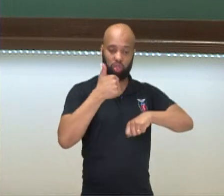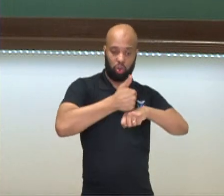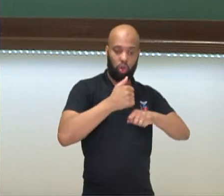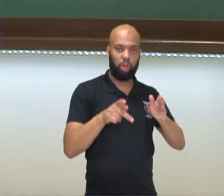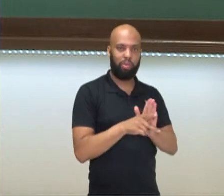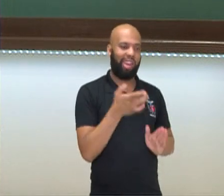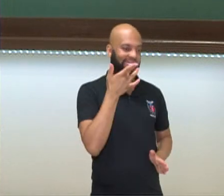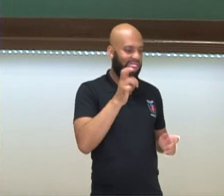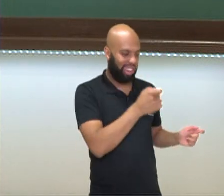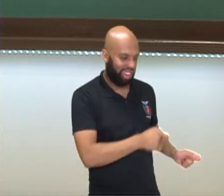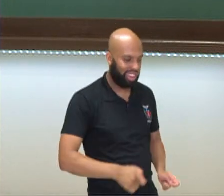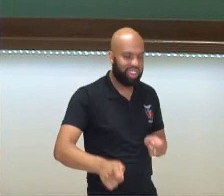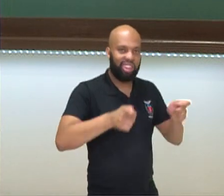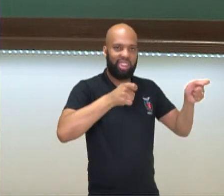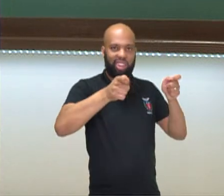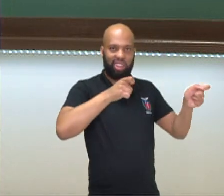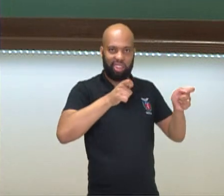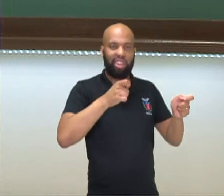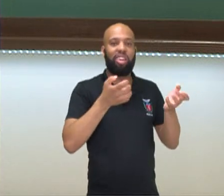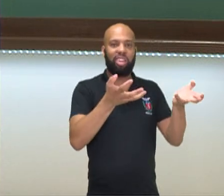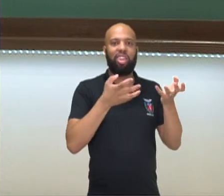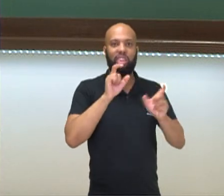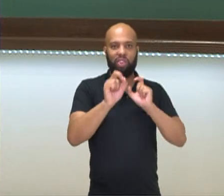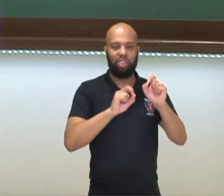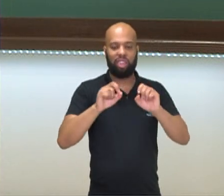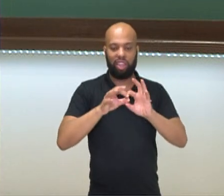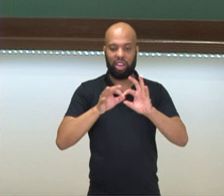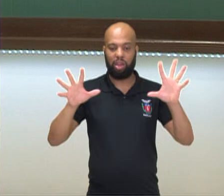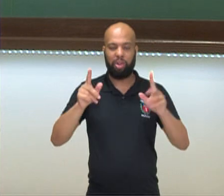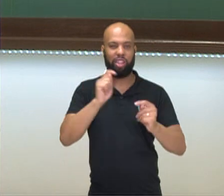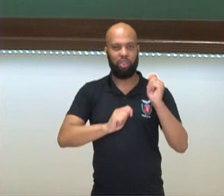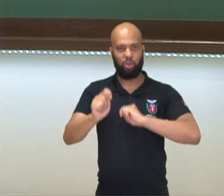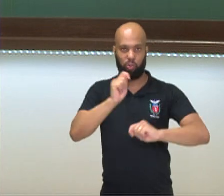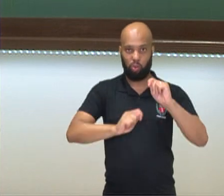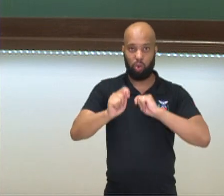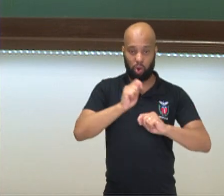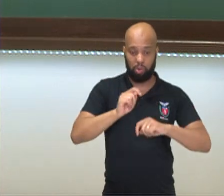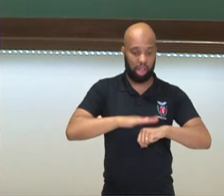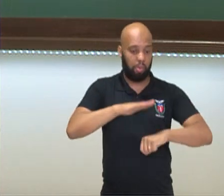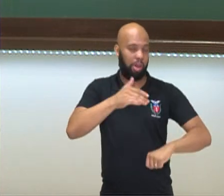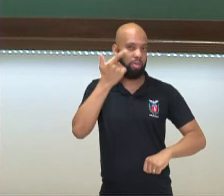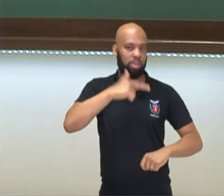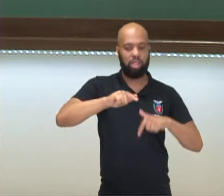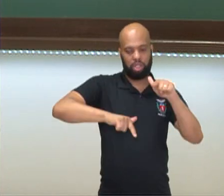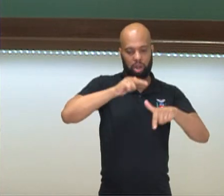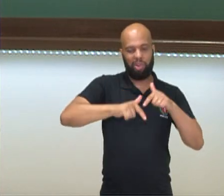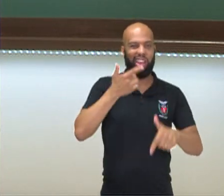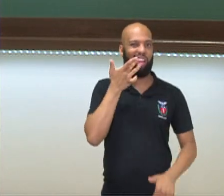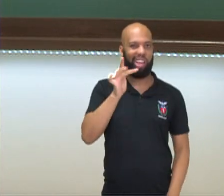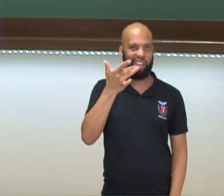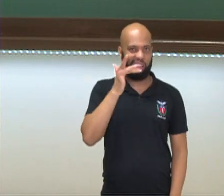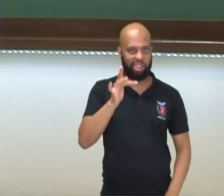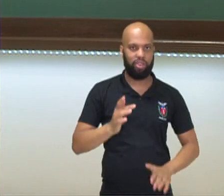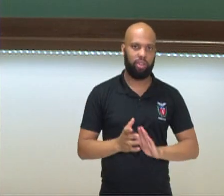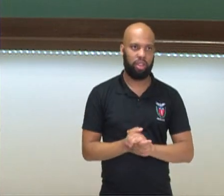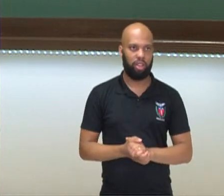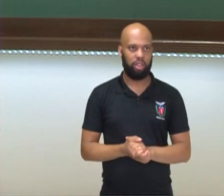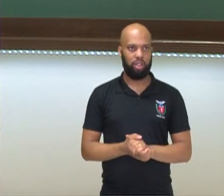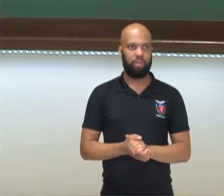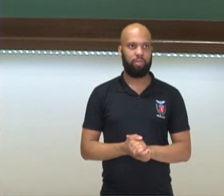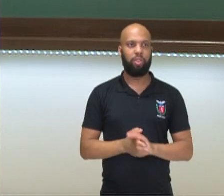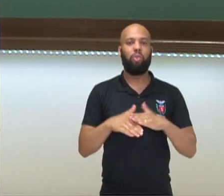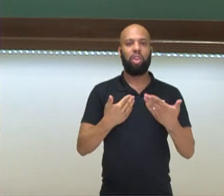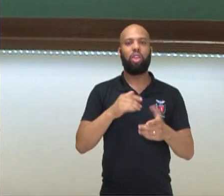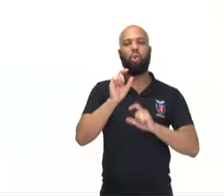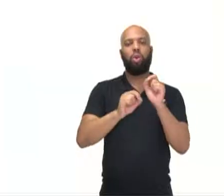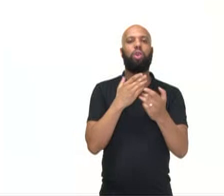e os comerciantes desejavam uma liberdade econômica maior para fazer esse trabalho com o ouro. Bom,